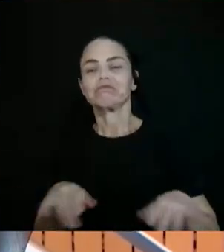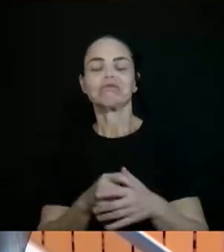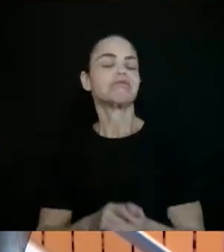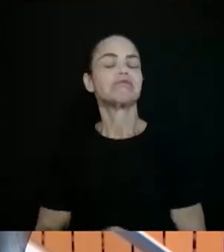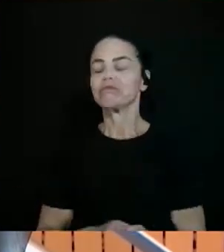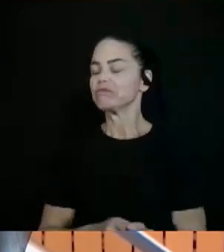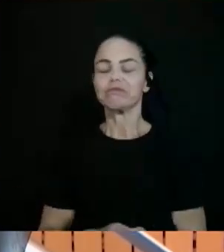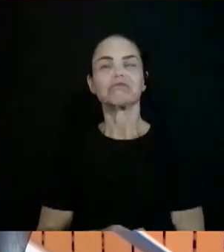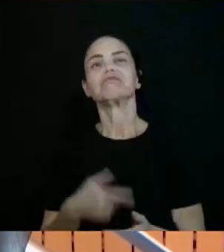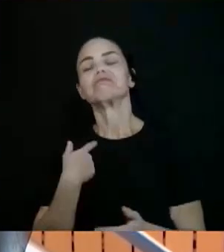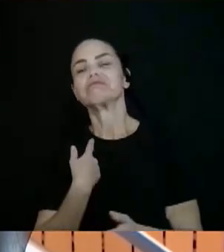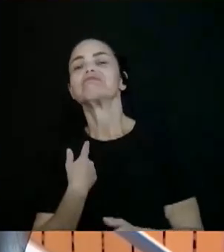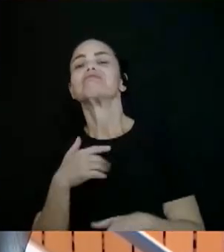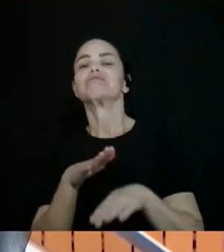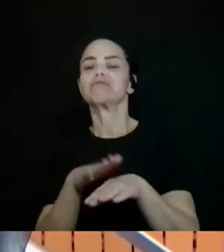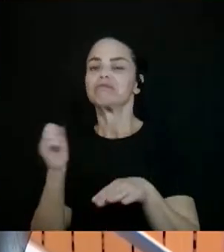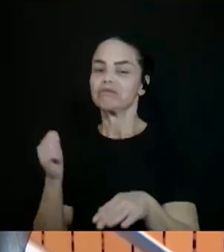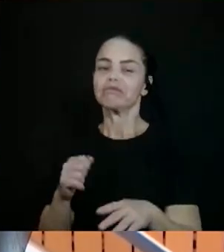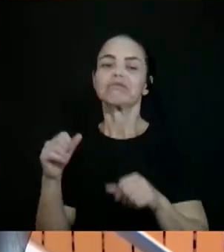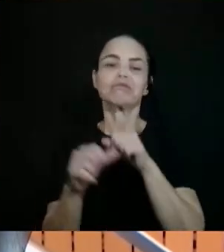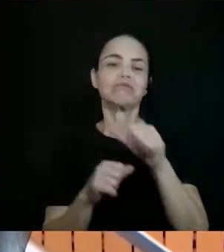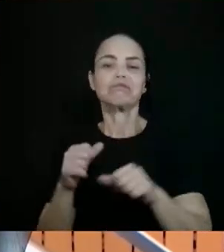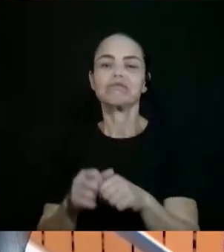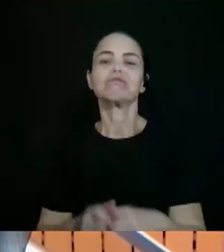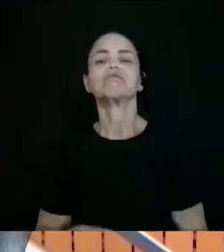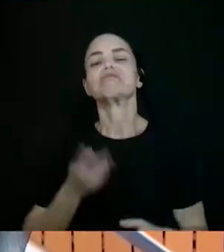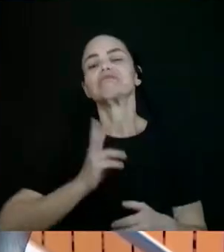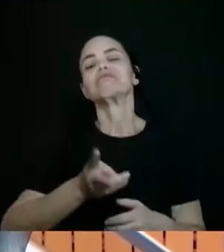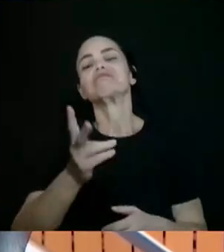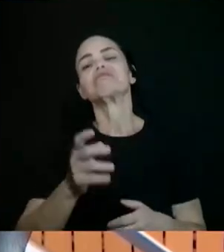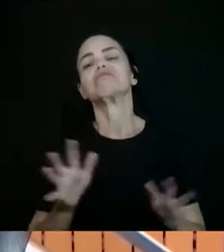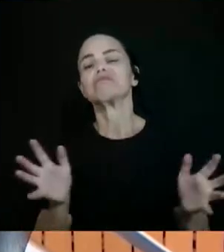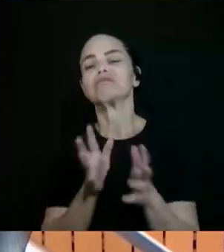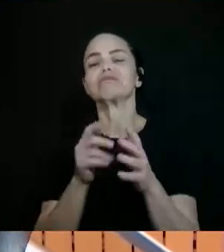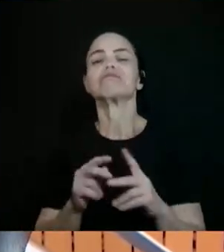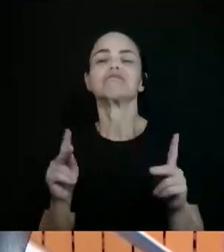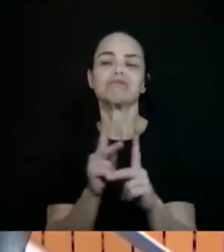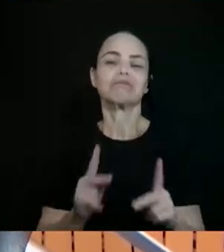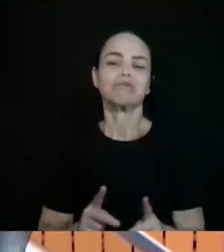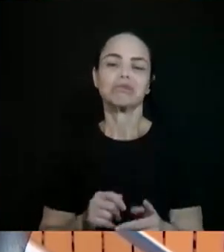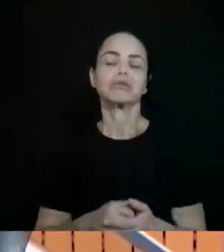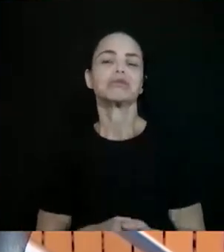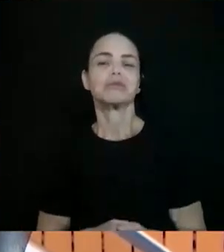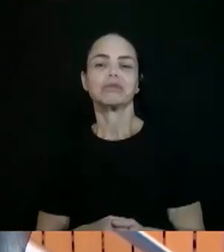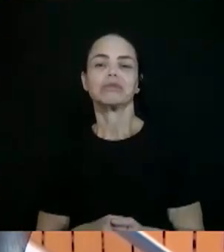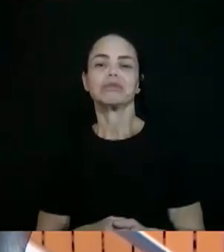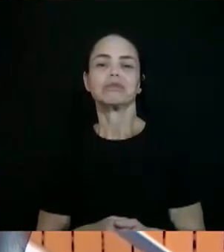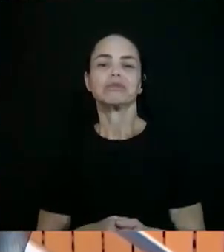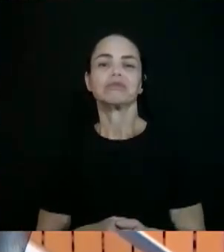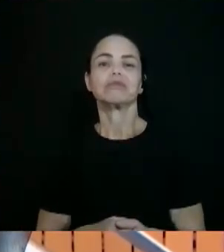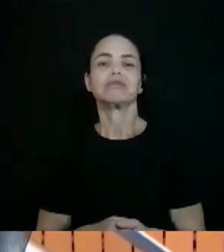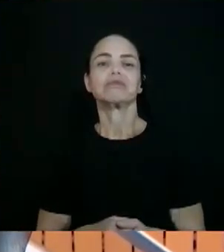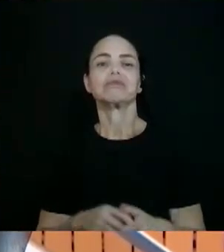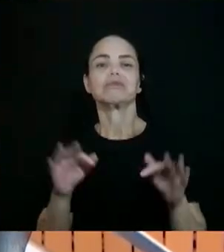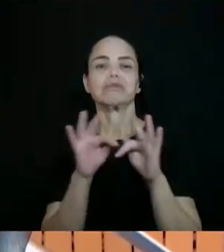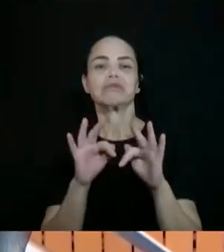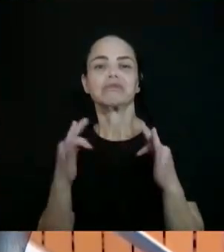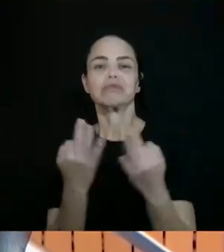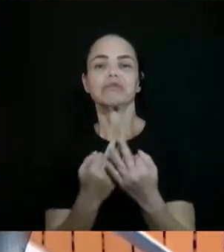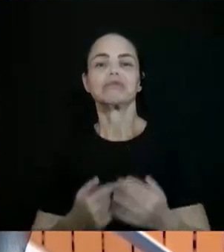de um chamado renovado para que nós continuemos a promover a paz. Paz nas famílias, nas